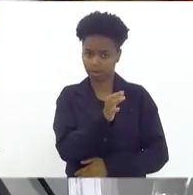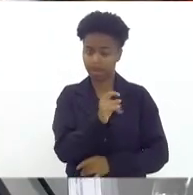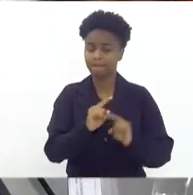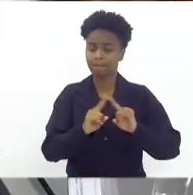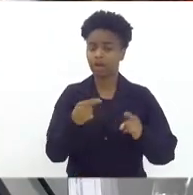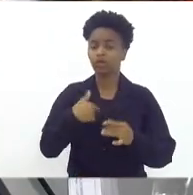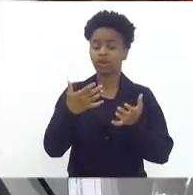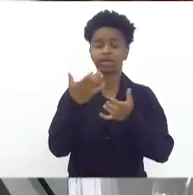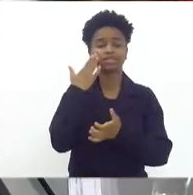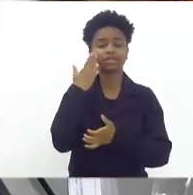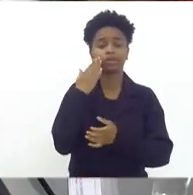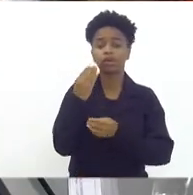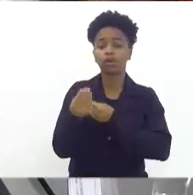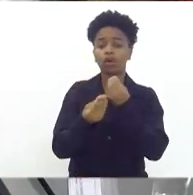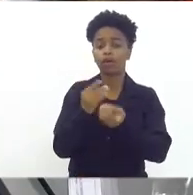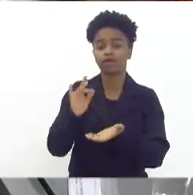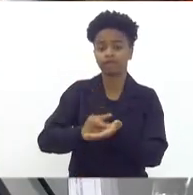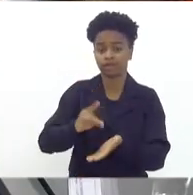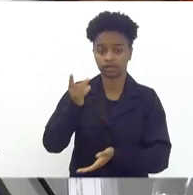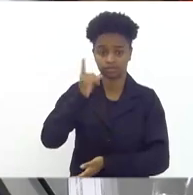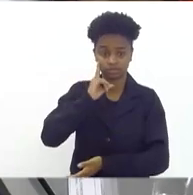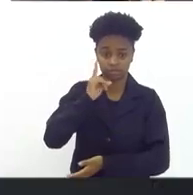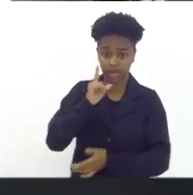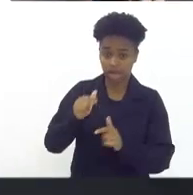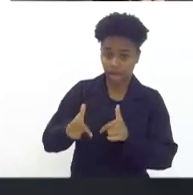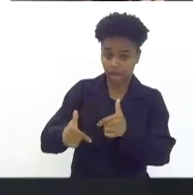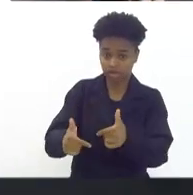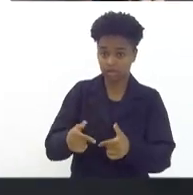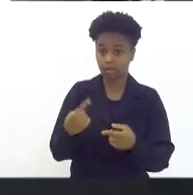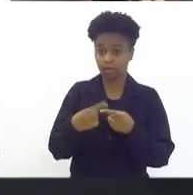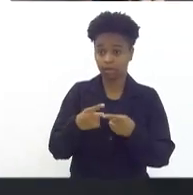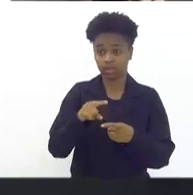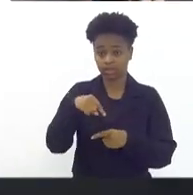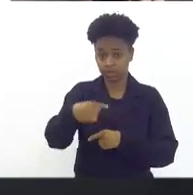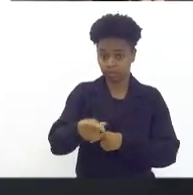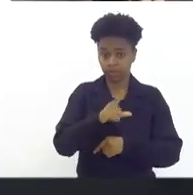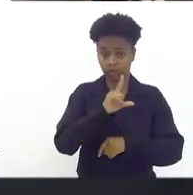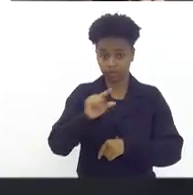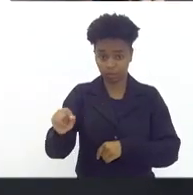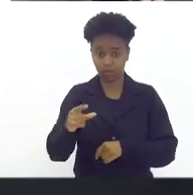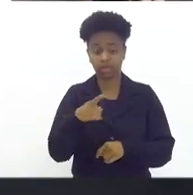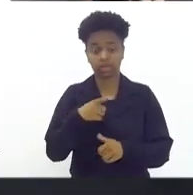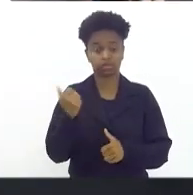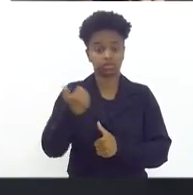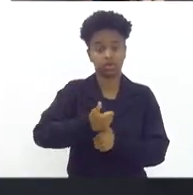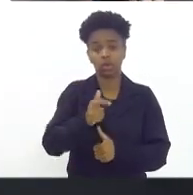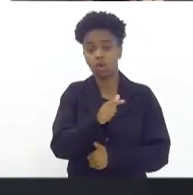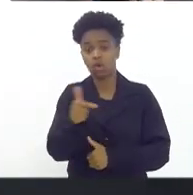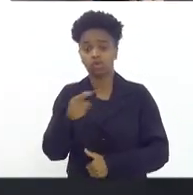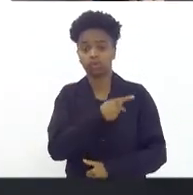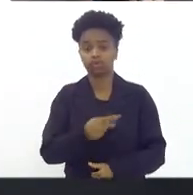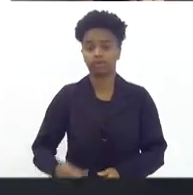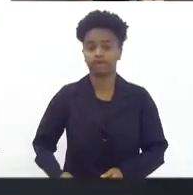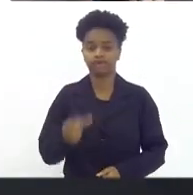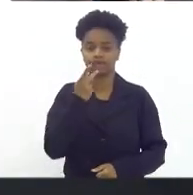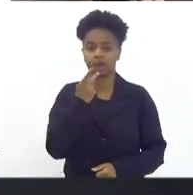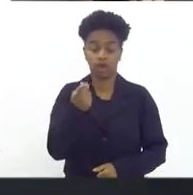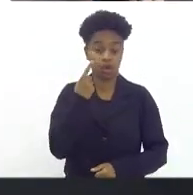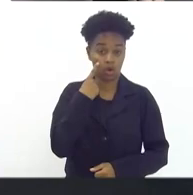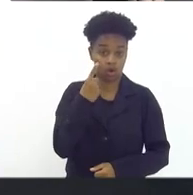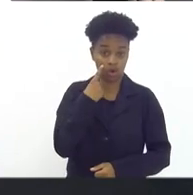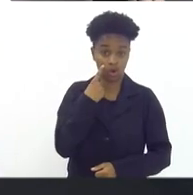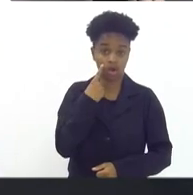ver na prática que vai voltar aqui vai ficar só vai sair e encontrar um outro aqui vai entrar um outro presente vai dizer assim ó eu